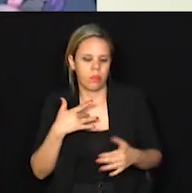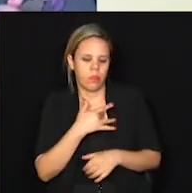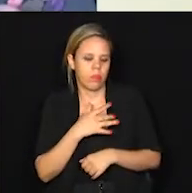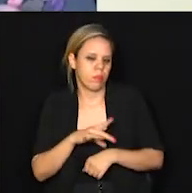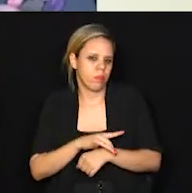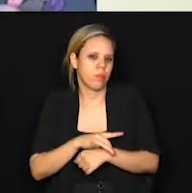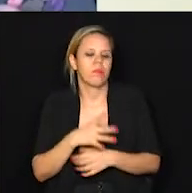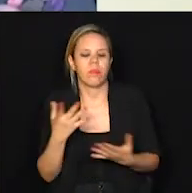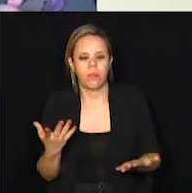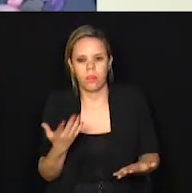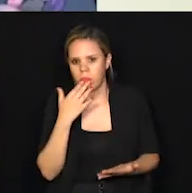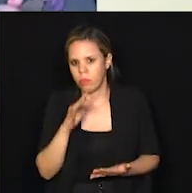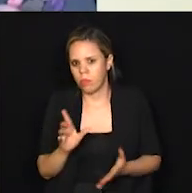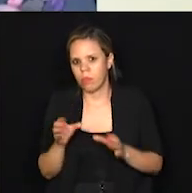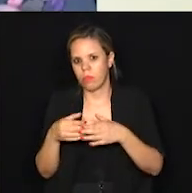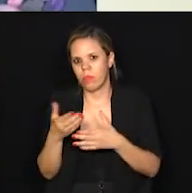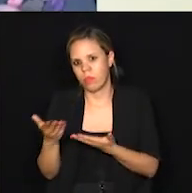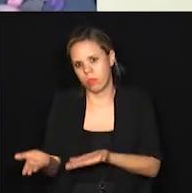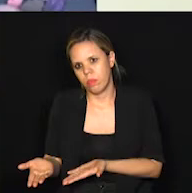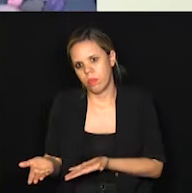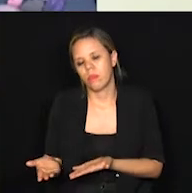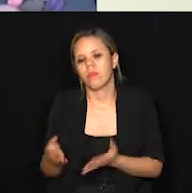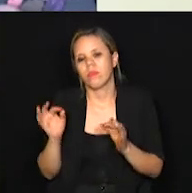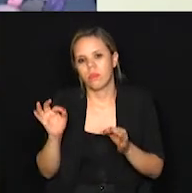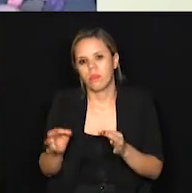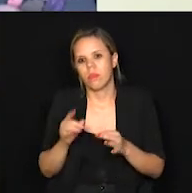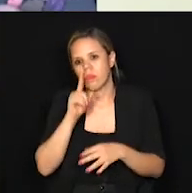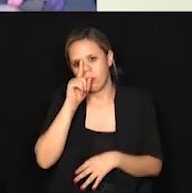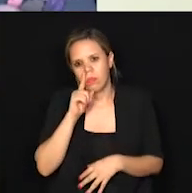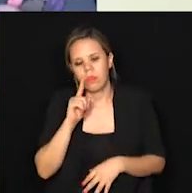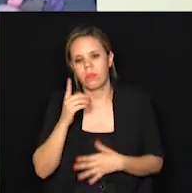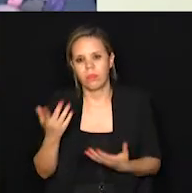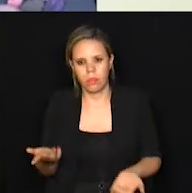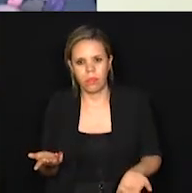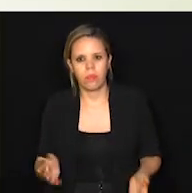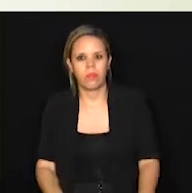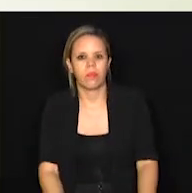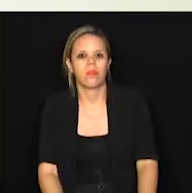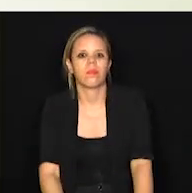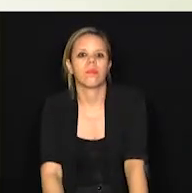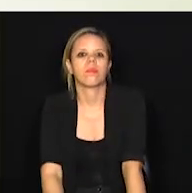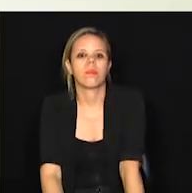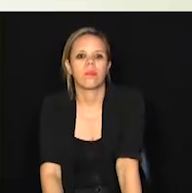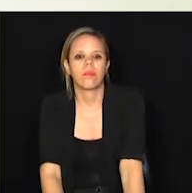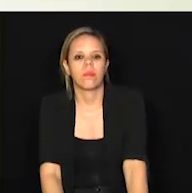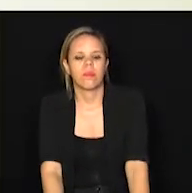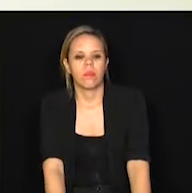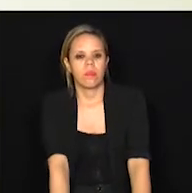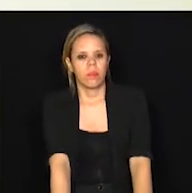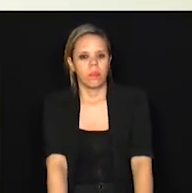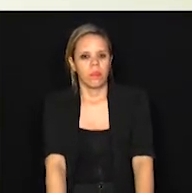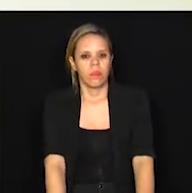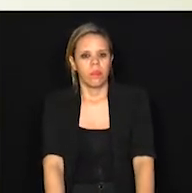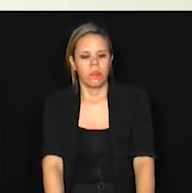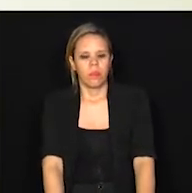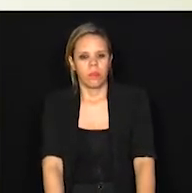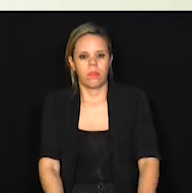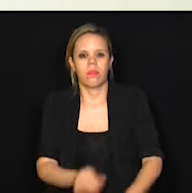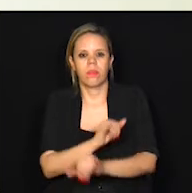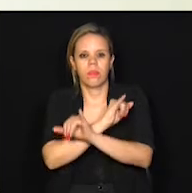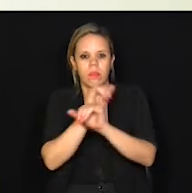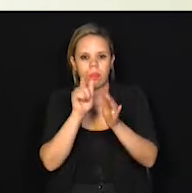mais fácil a tomada de decisão e, por outro lado, a nossa responsabilidade também é muito grande, né, perante a administração